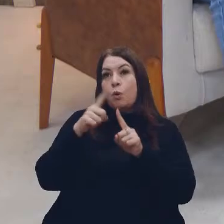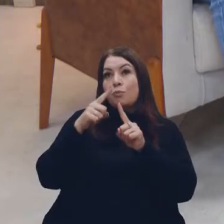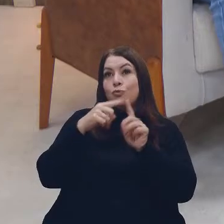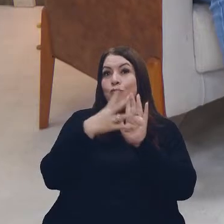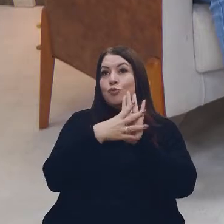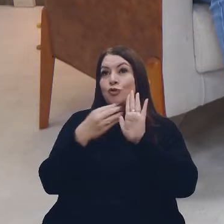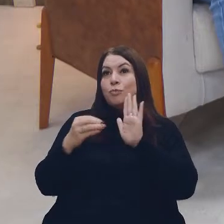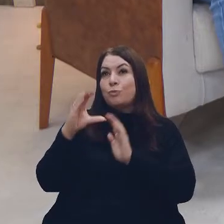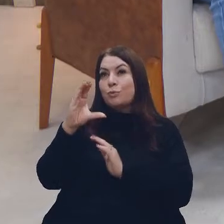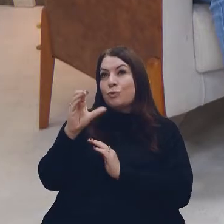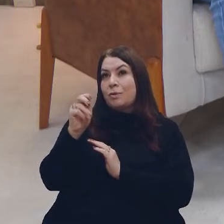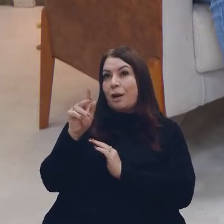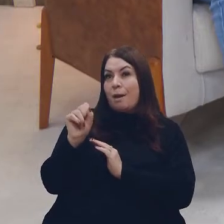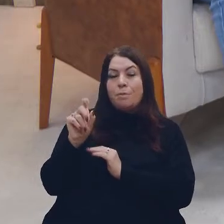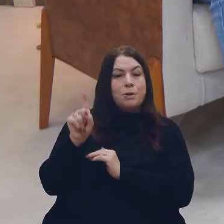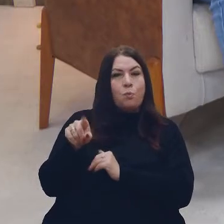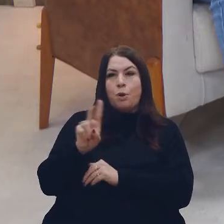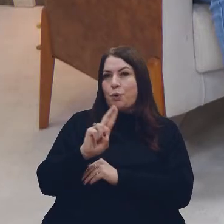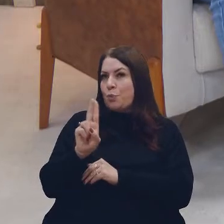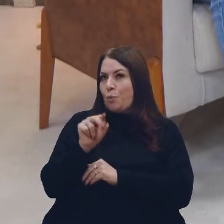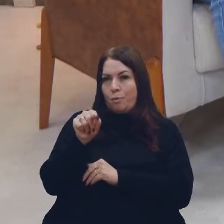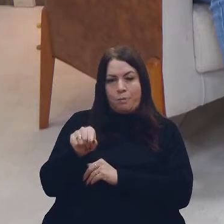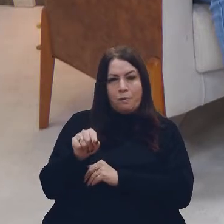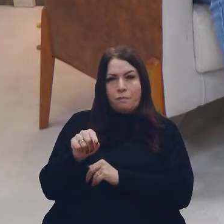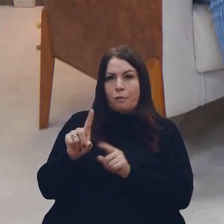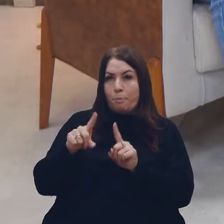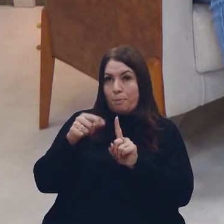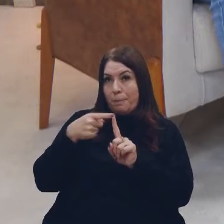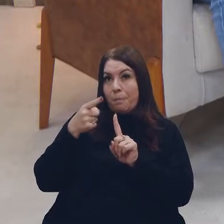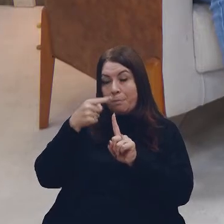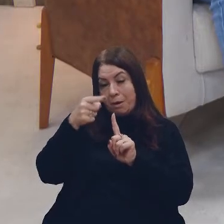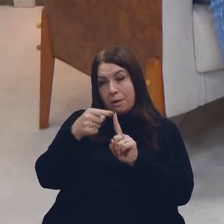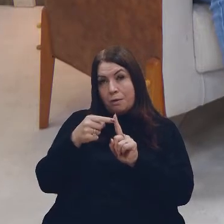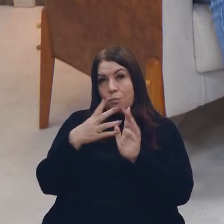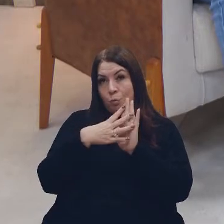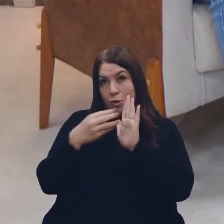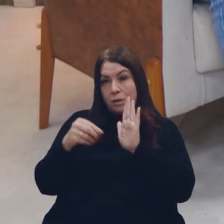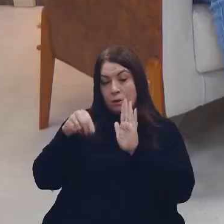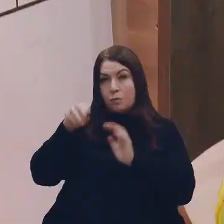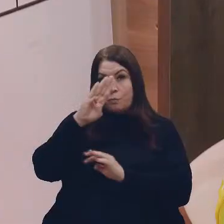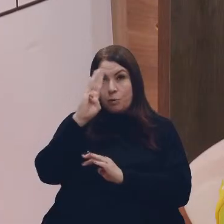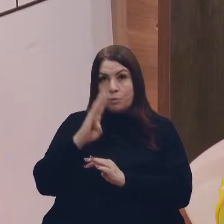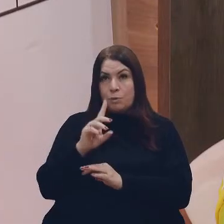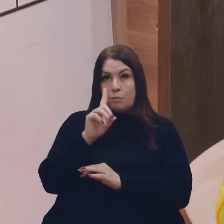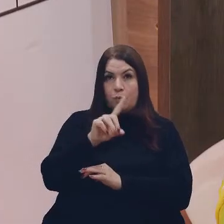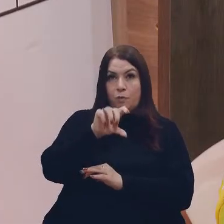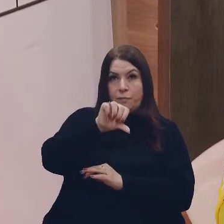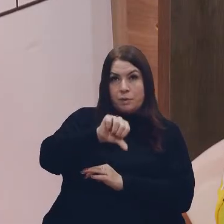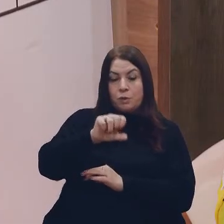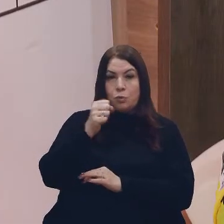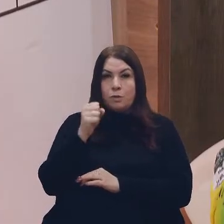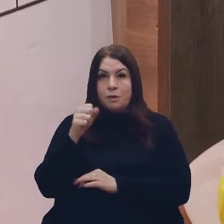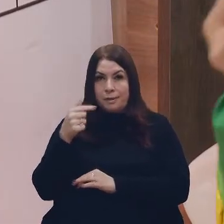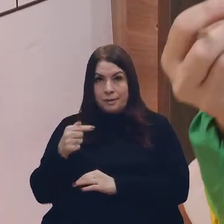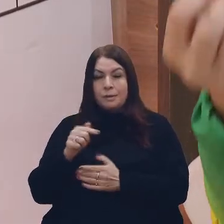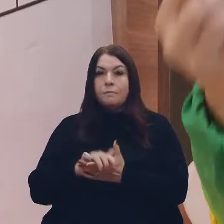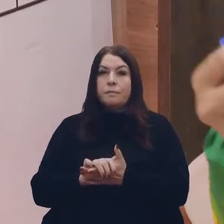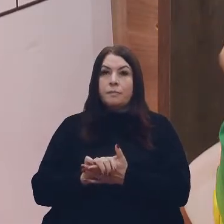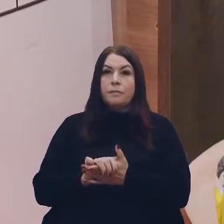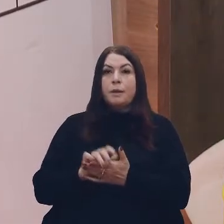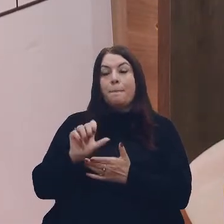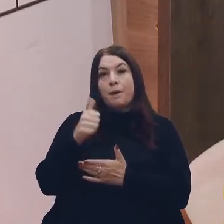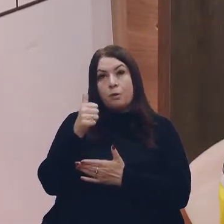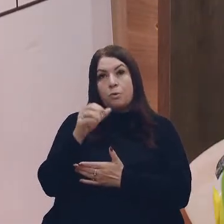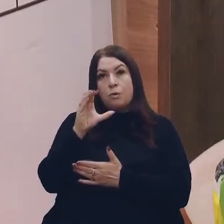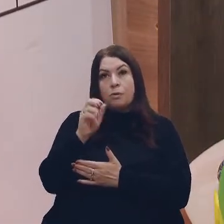de CAPS, ainda não era esse nome, mas foi o primeiro modelo de CAPS do Brasil, né, em 1987. Ou